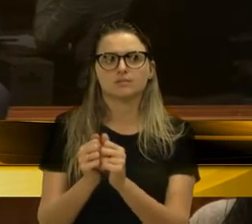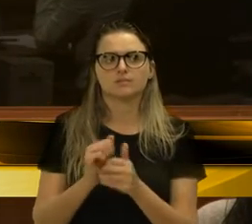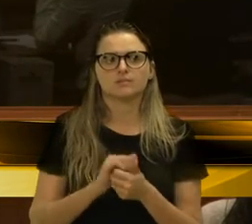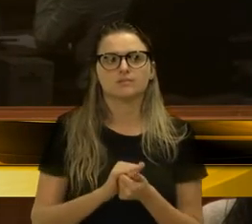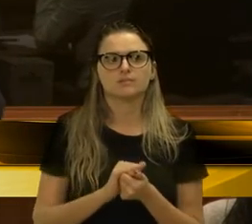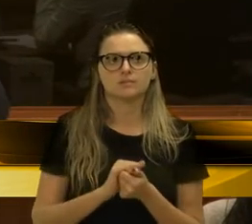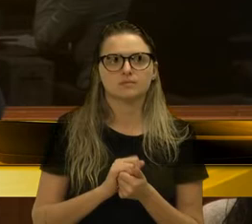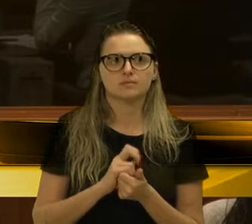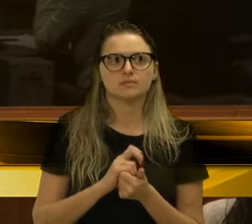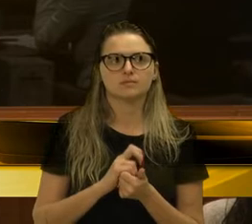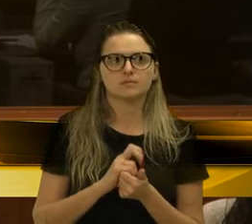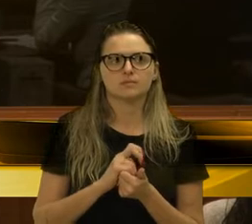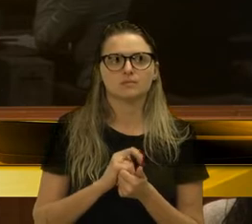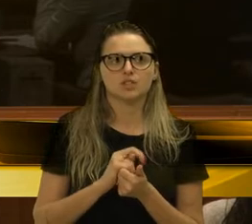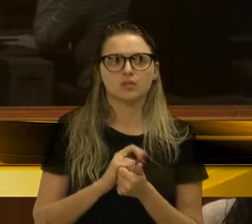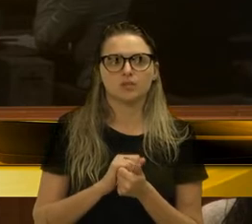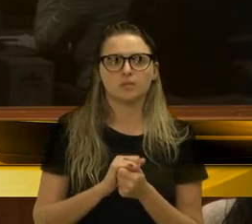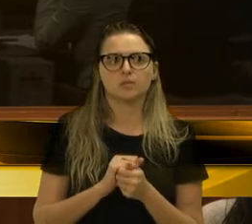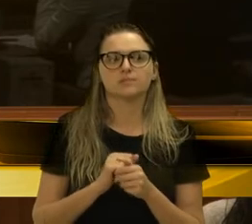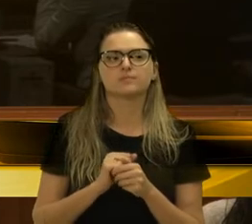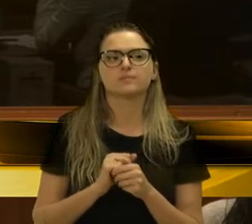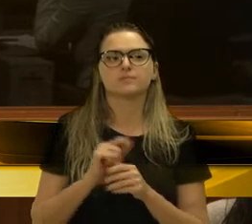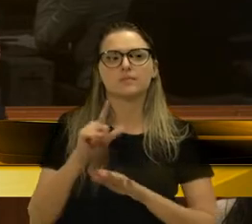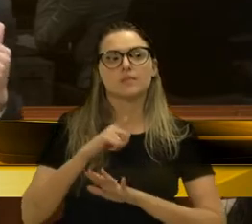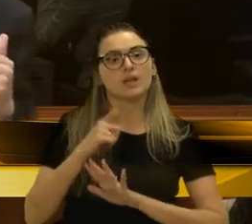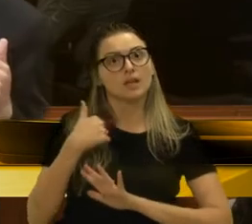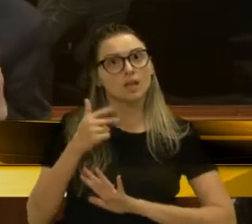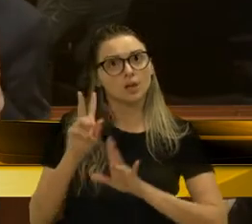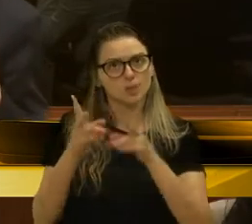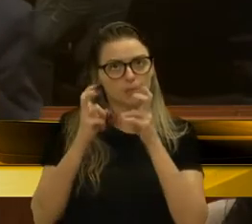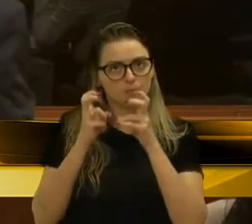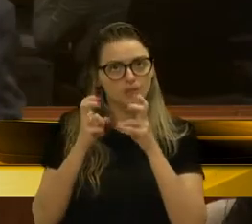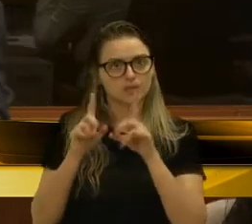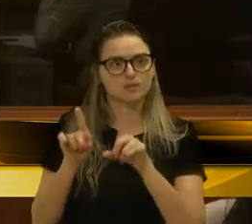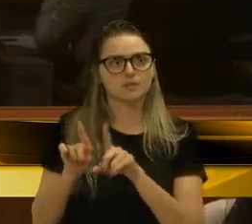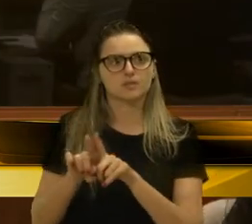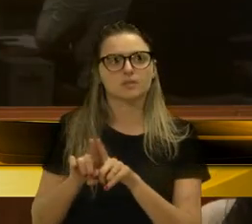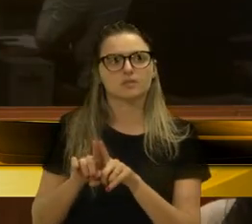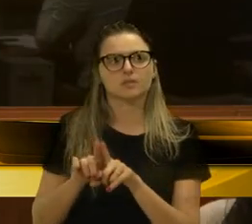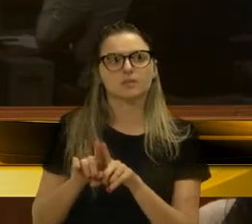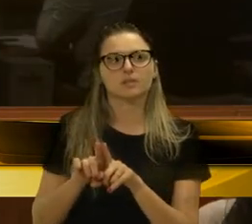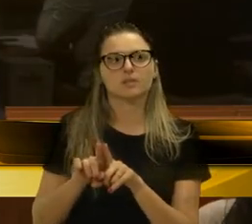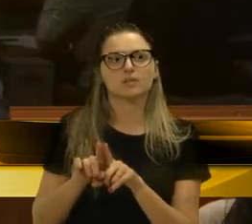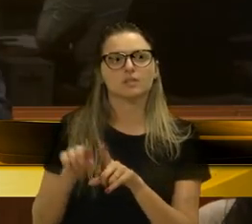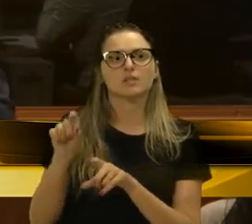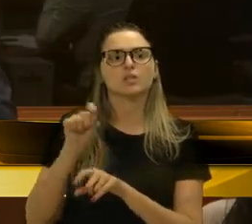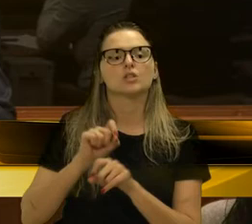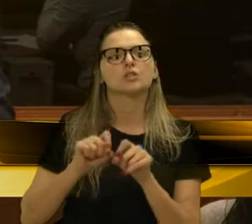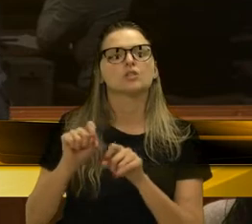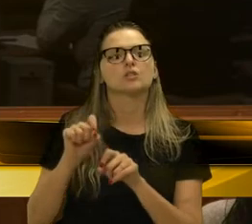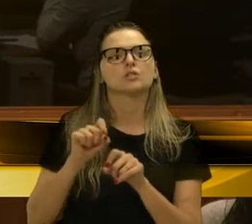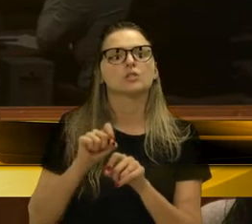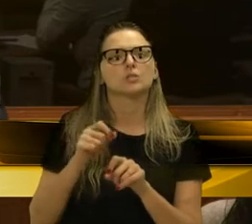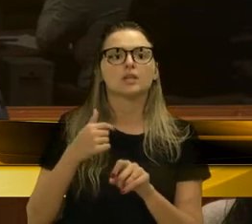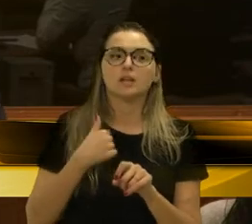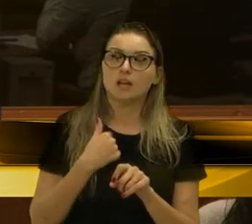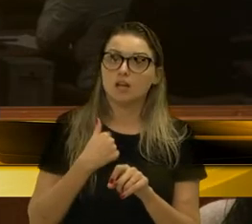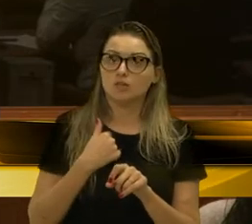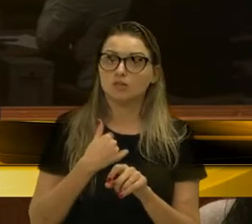porque vejo que, tenho 30 segundos ainda, vejo que Vossa Excelência, nessas viagens, me